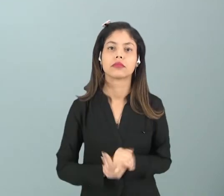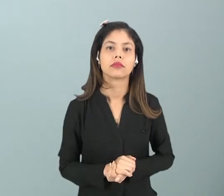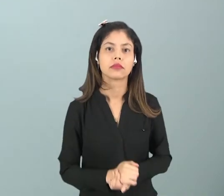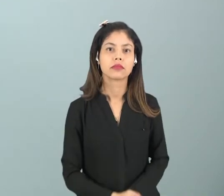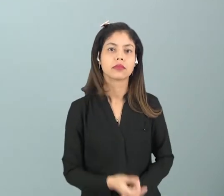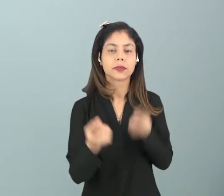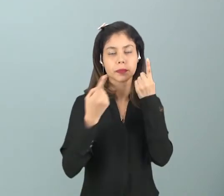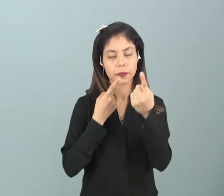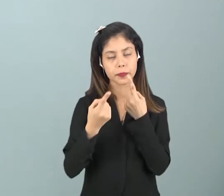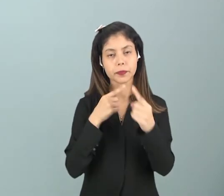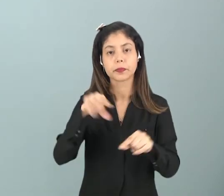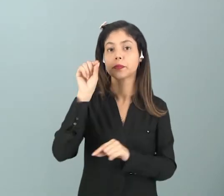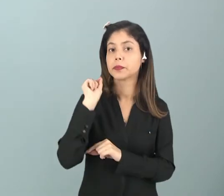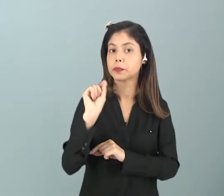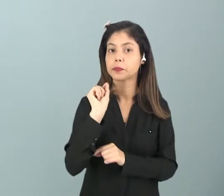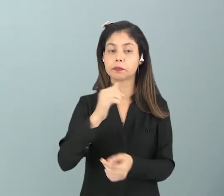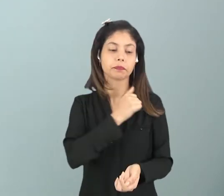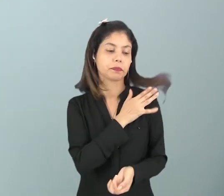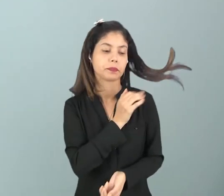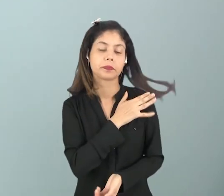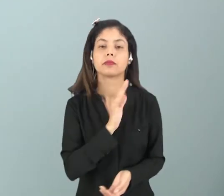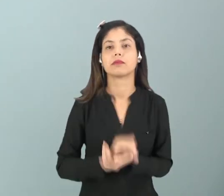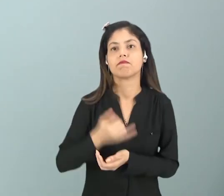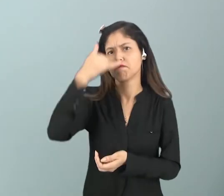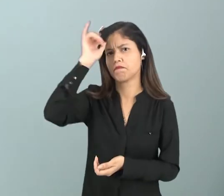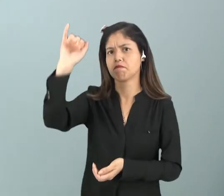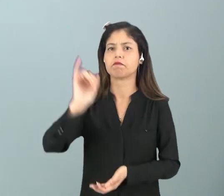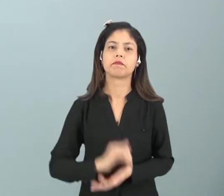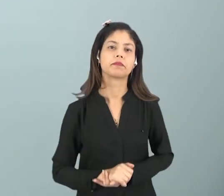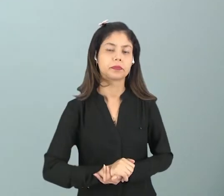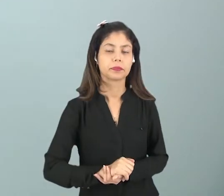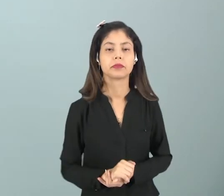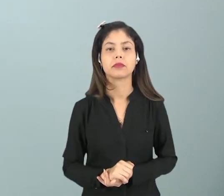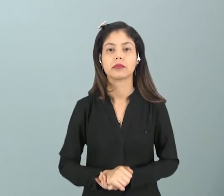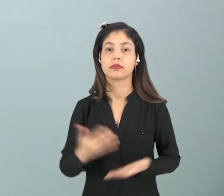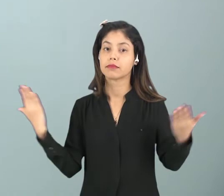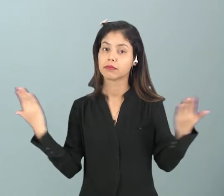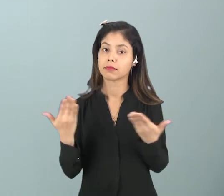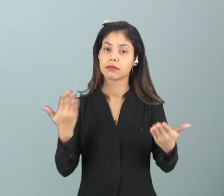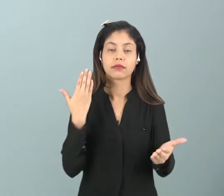a gente poder discutir o que é o preconceito e tentar evitá-lo. Essa foi a